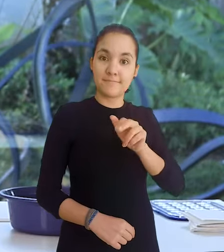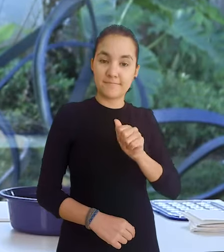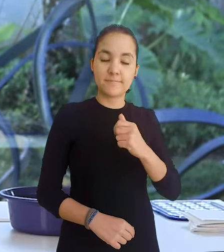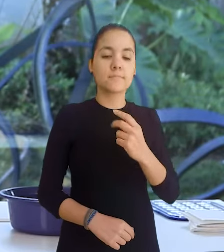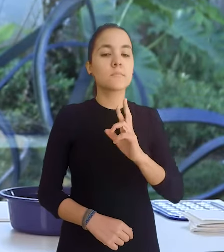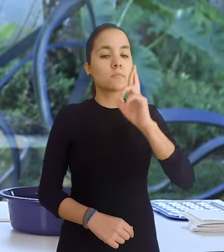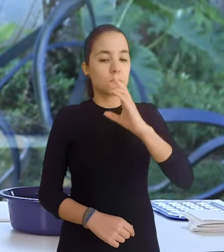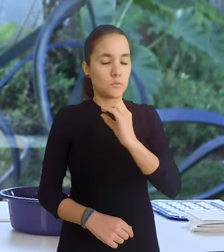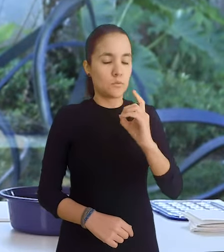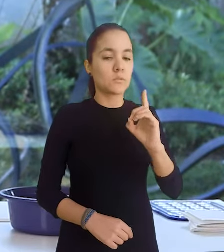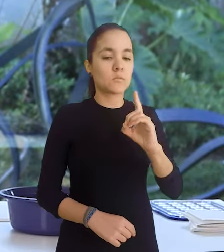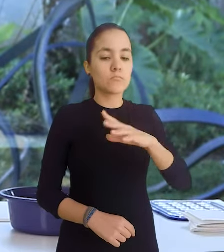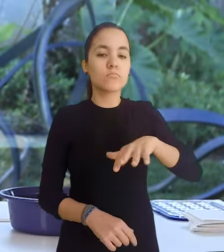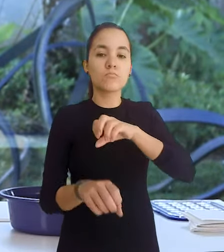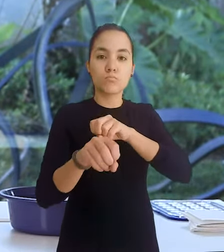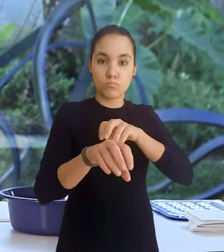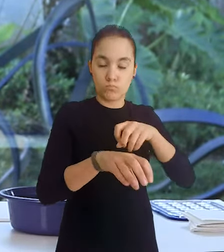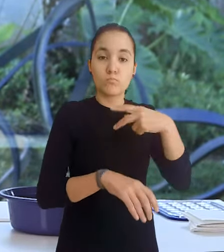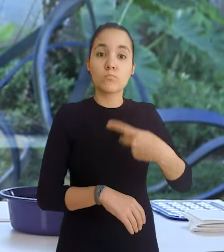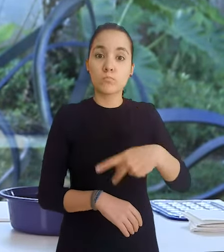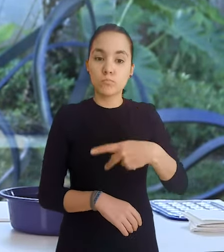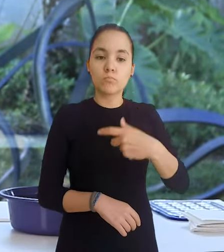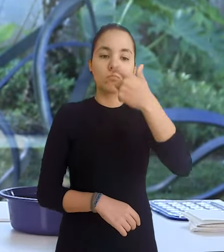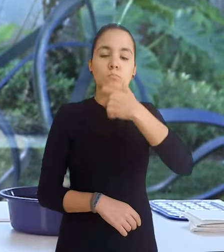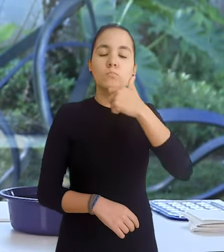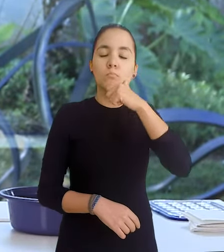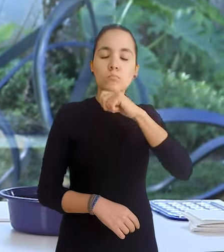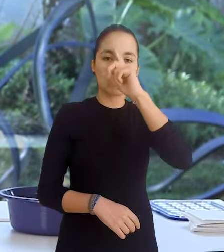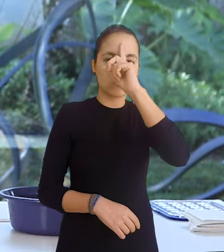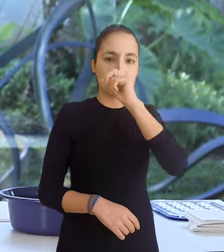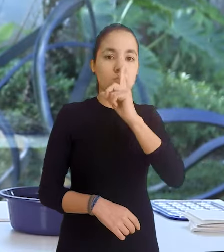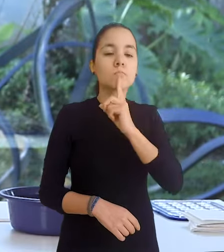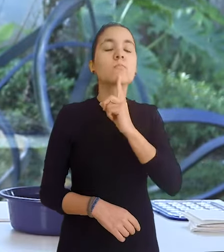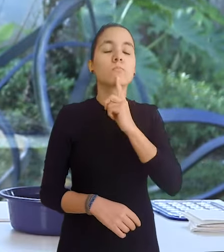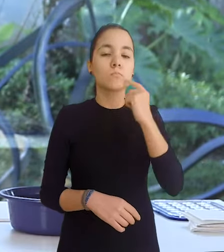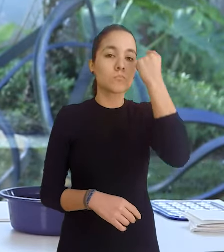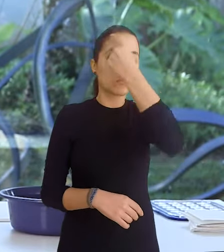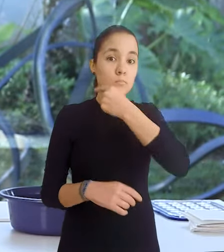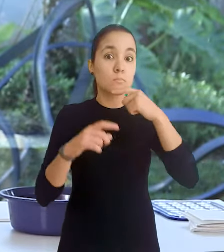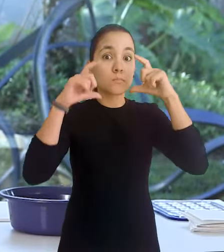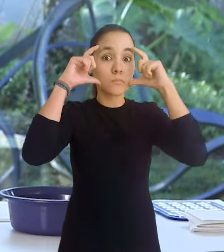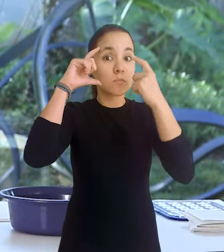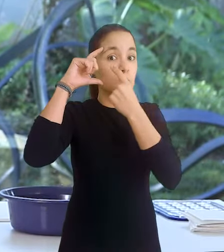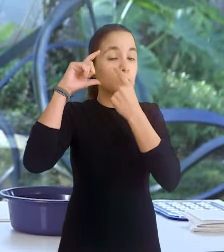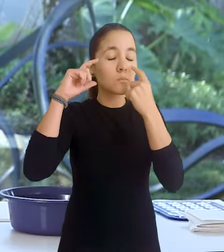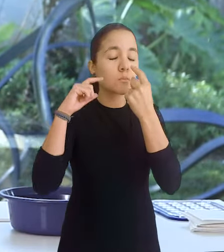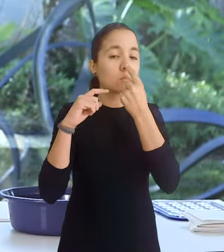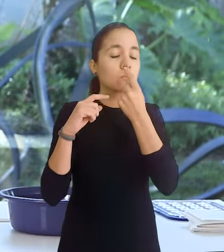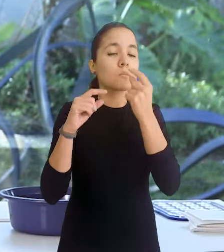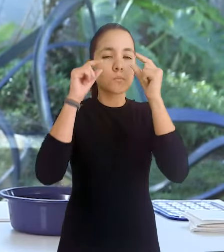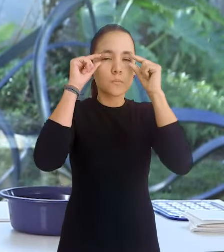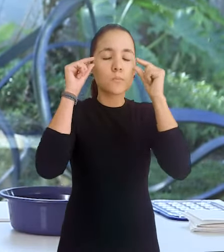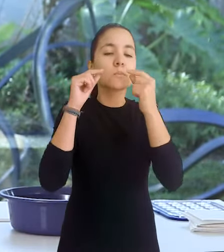Maíra Oi, coordeno o setor educativo da casa e sou uma mulher amarela asiática, de rosto arredondado, olhos e